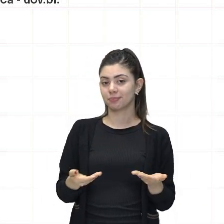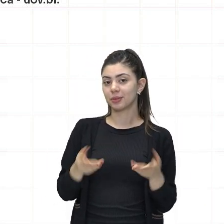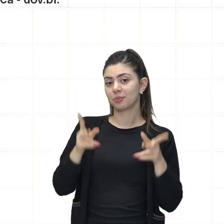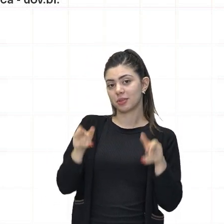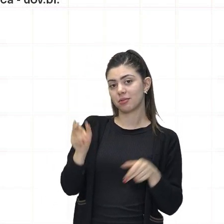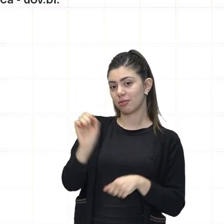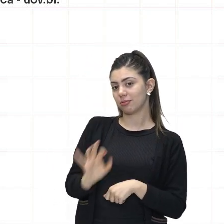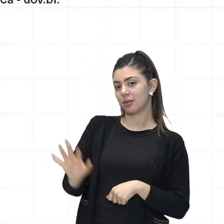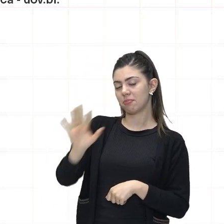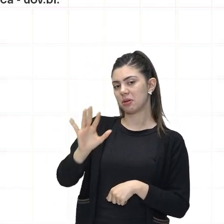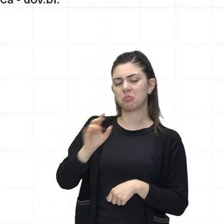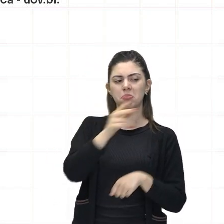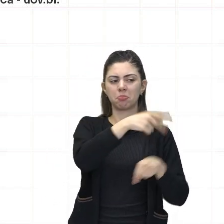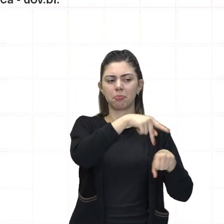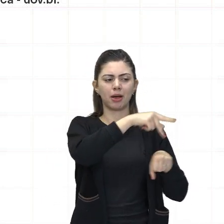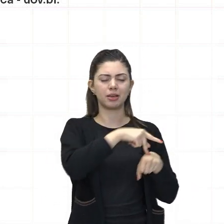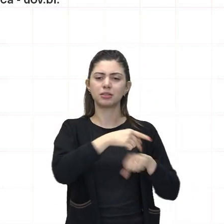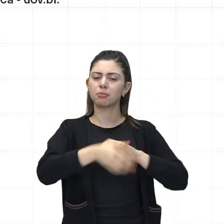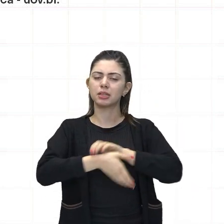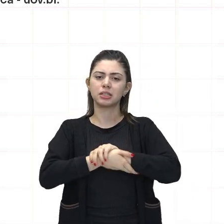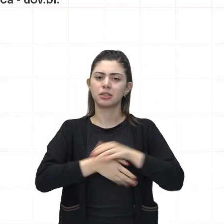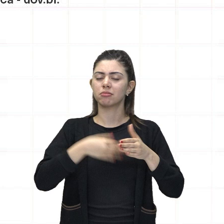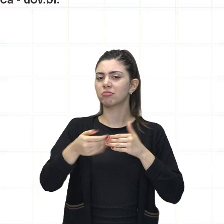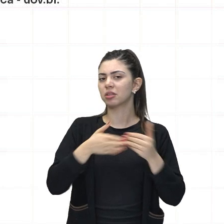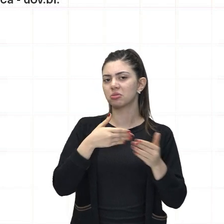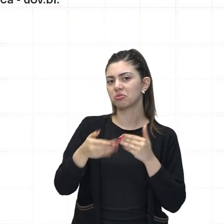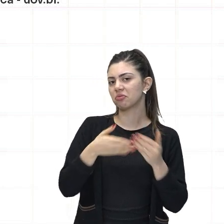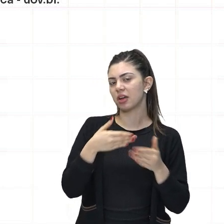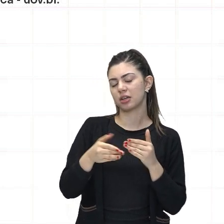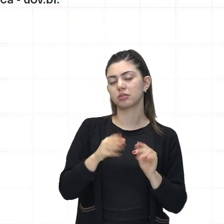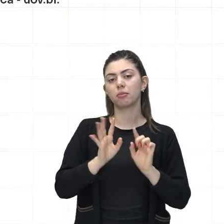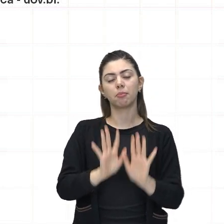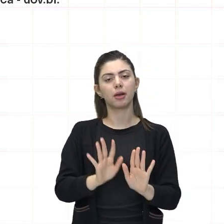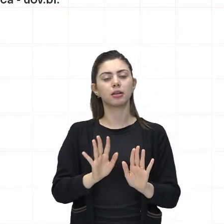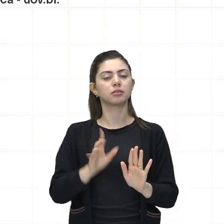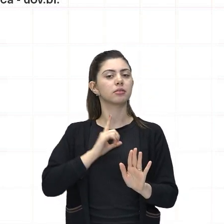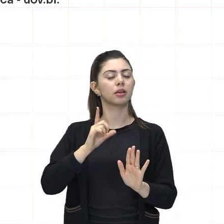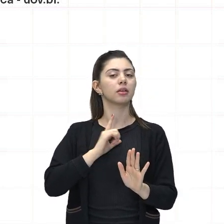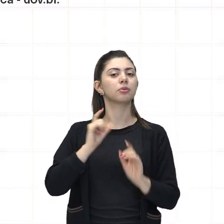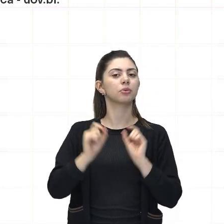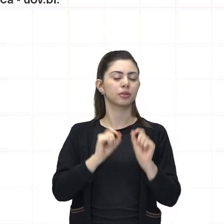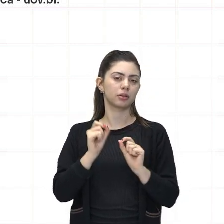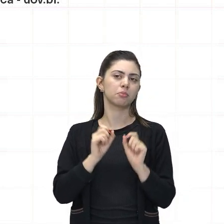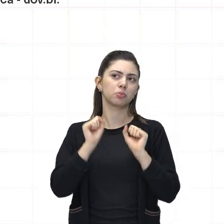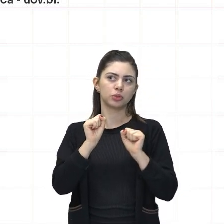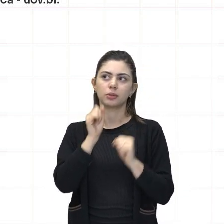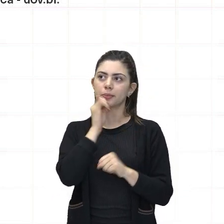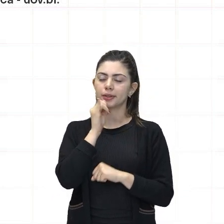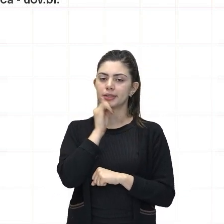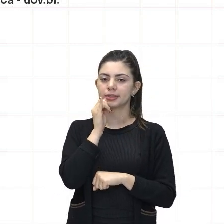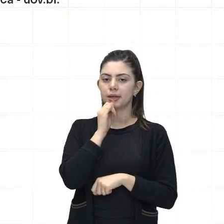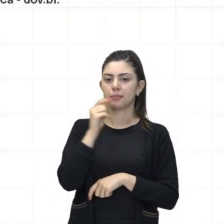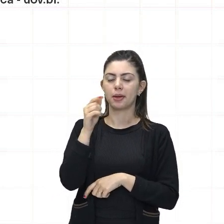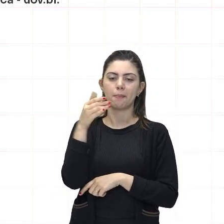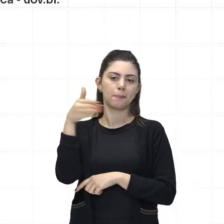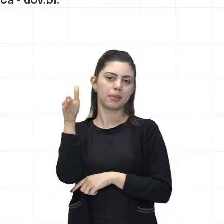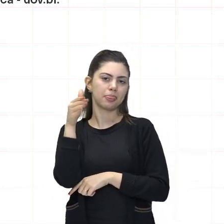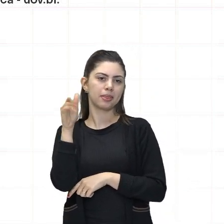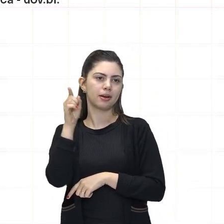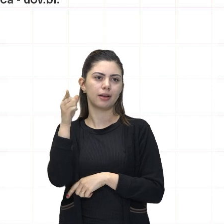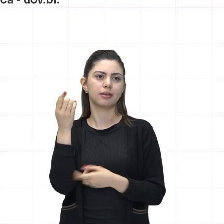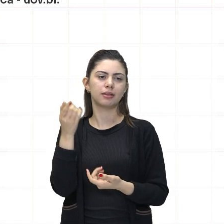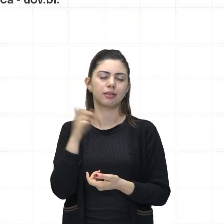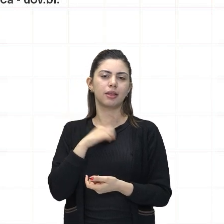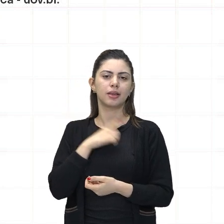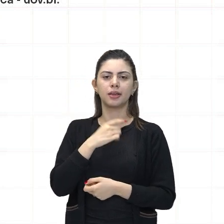ser de qualquer outro país, nem precisava ser do Brasil. A ideia sempre poderia ser a bandeira da Argentina com